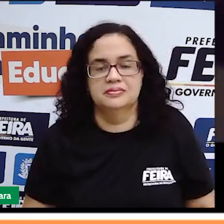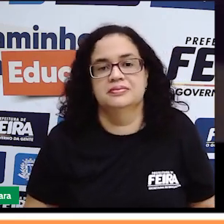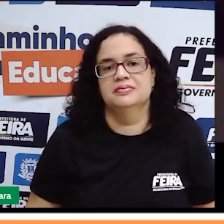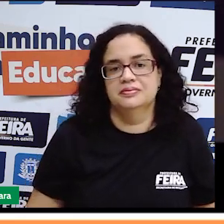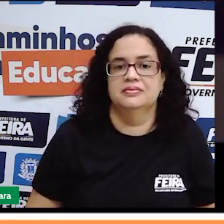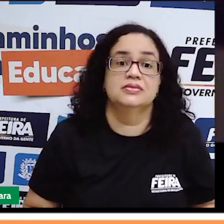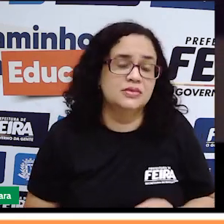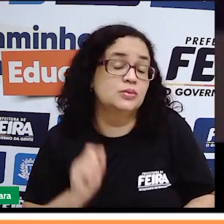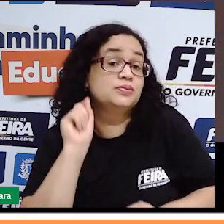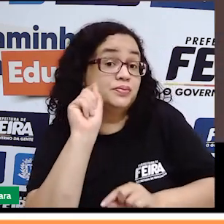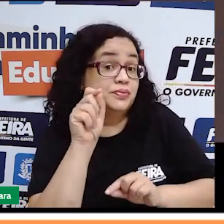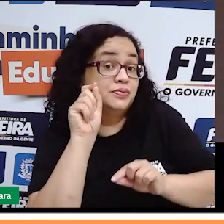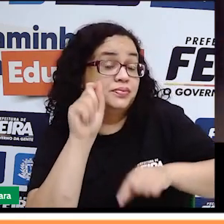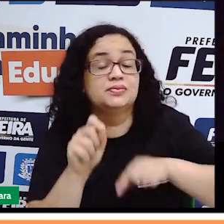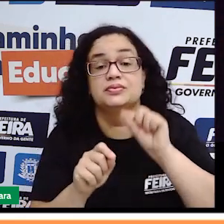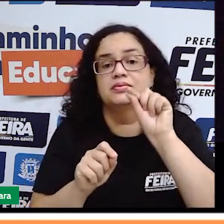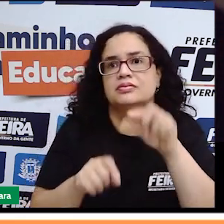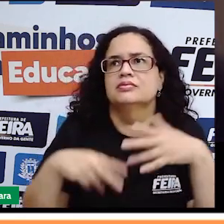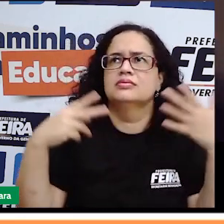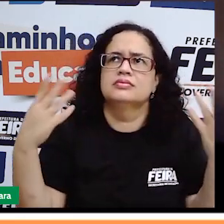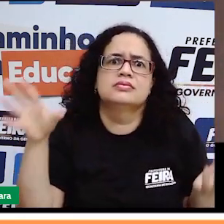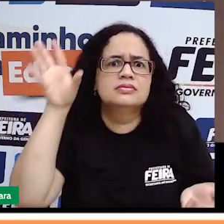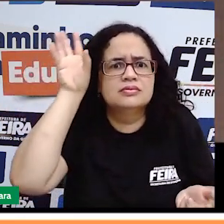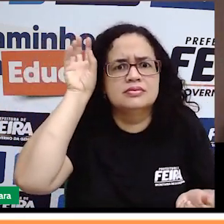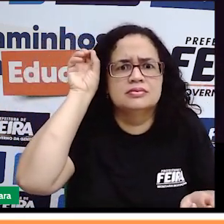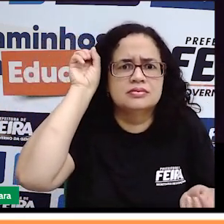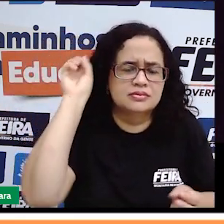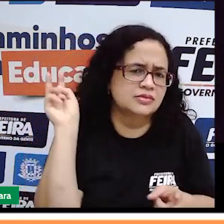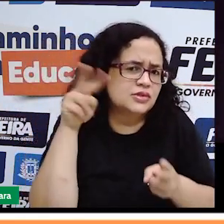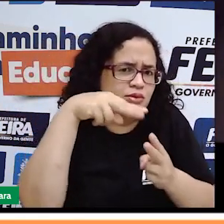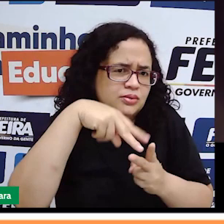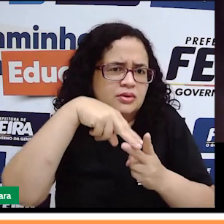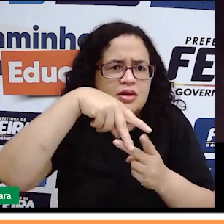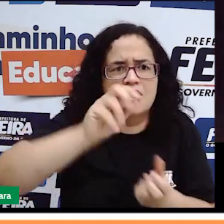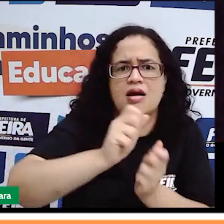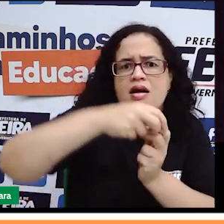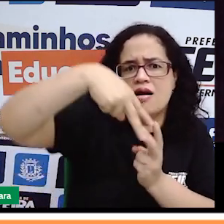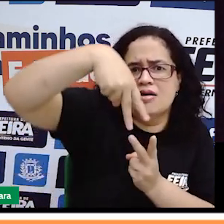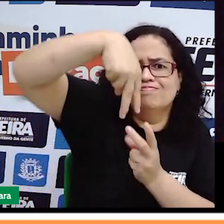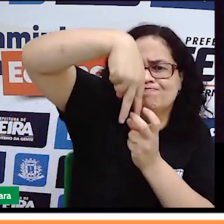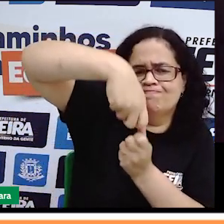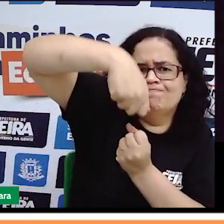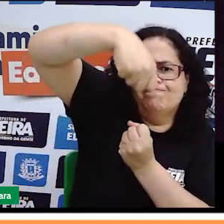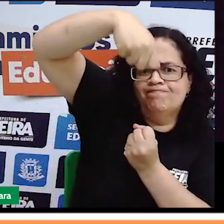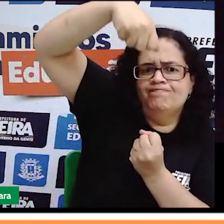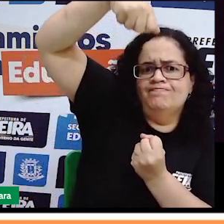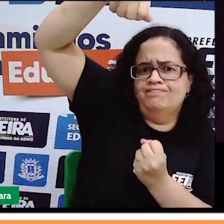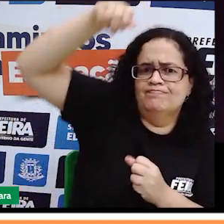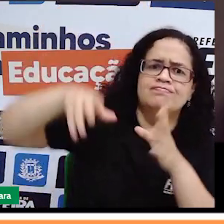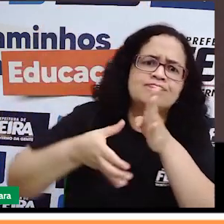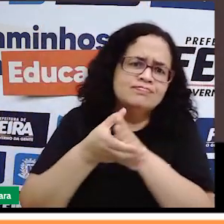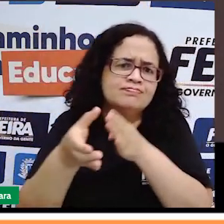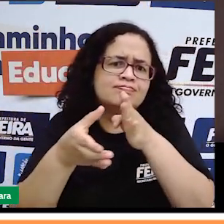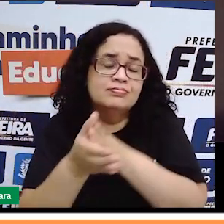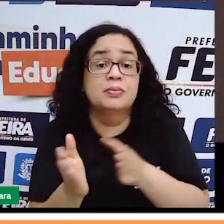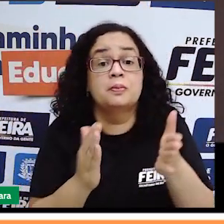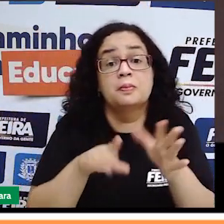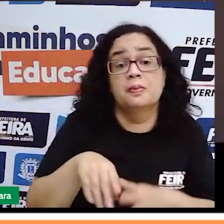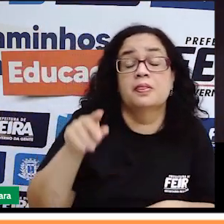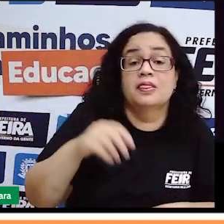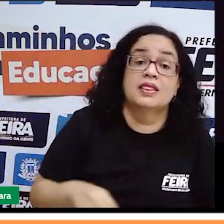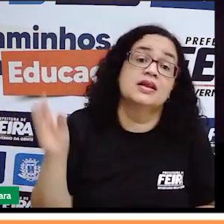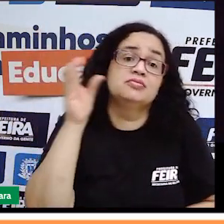O que é o que é? Não desgruda do seu pé. Cresce, engorda, estica. Vou te dar mais uma dica. Não tem cheiro